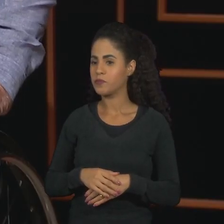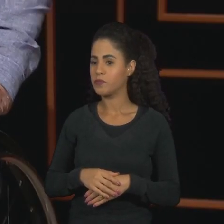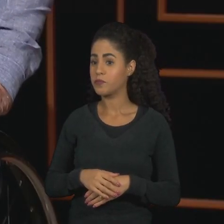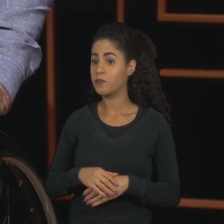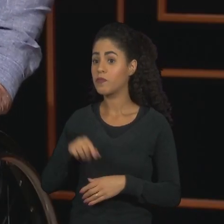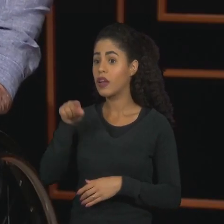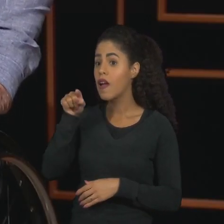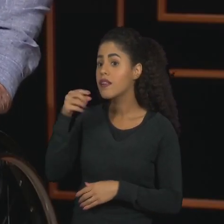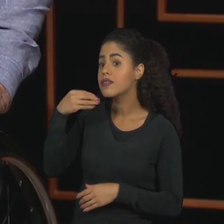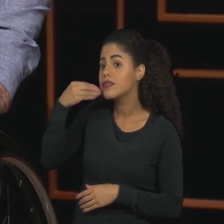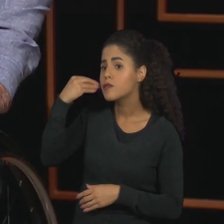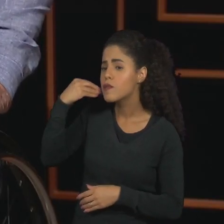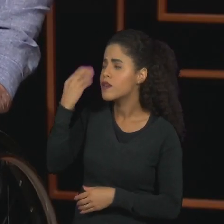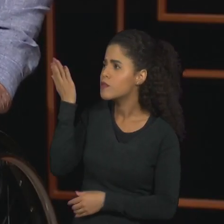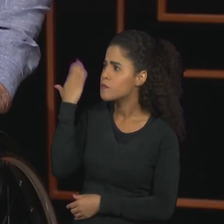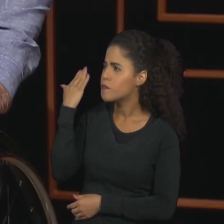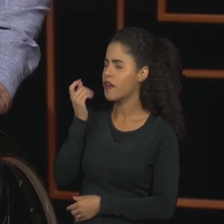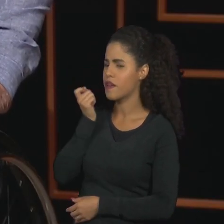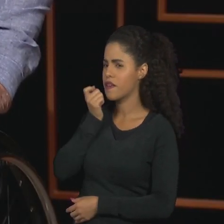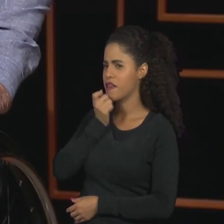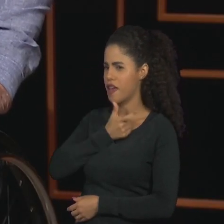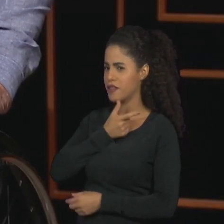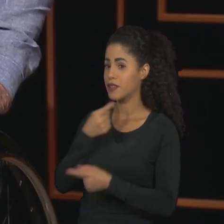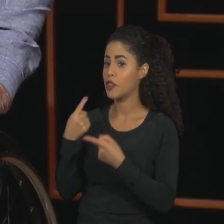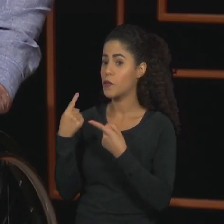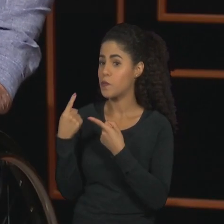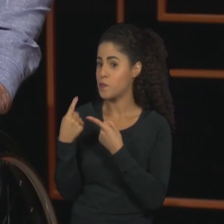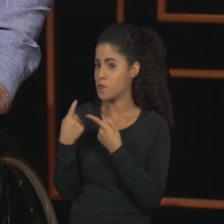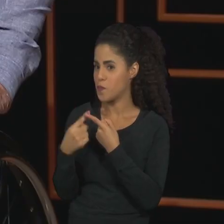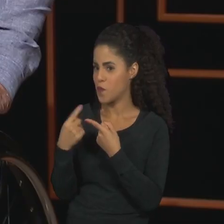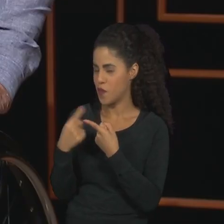Essa experiência foi muito engraçada, porque